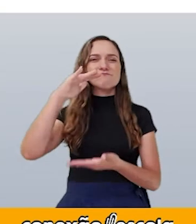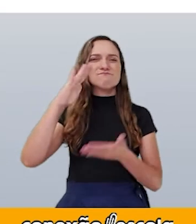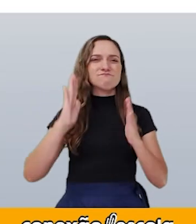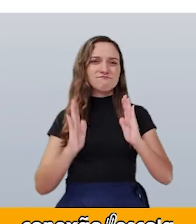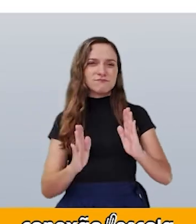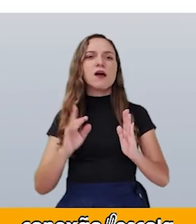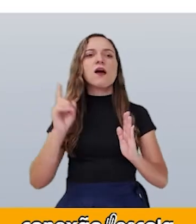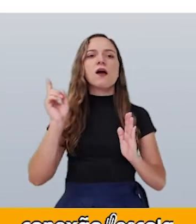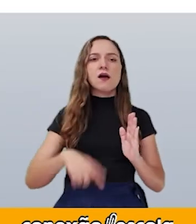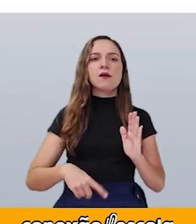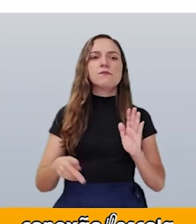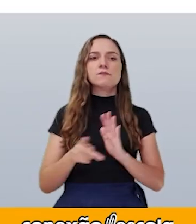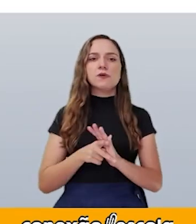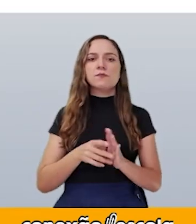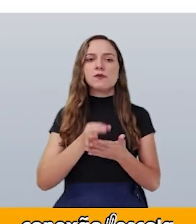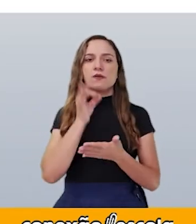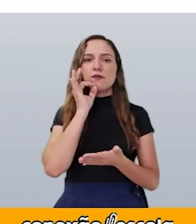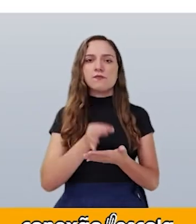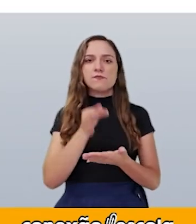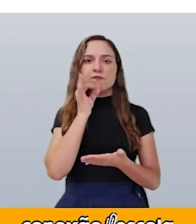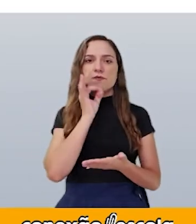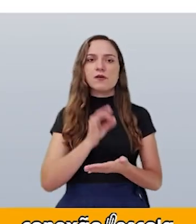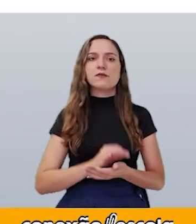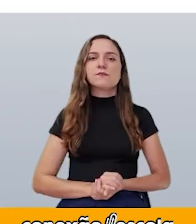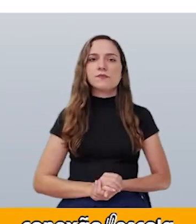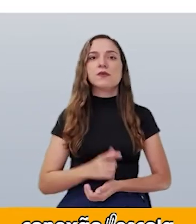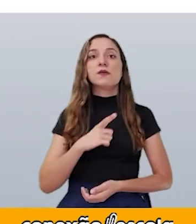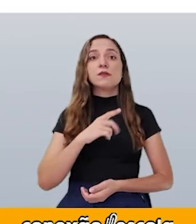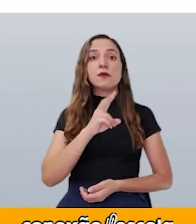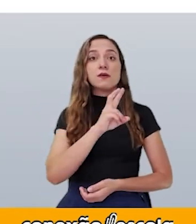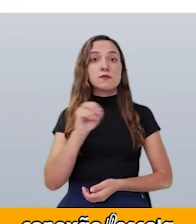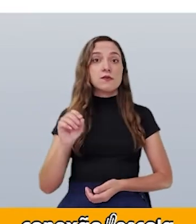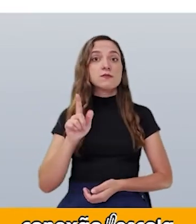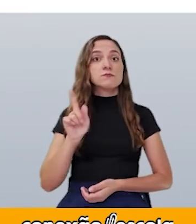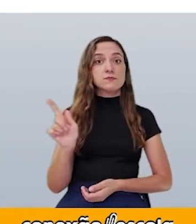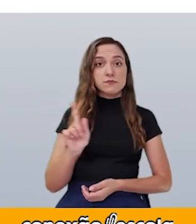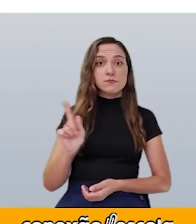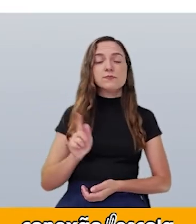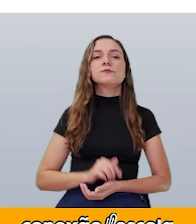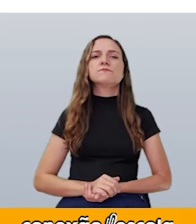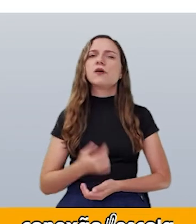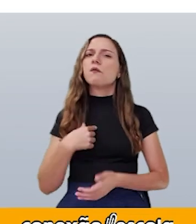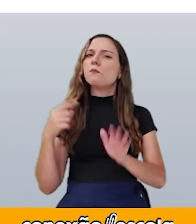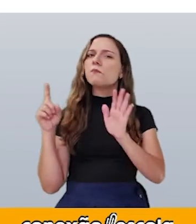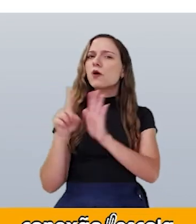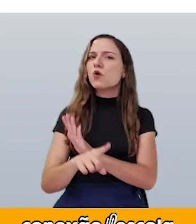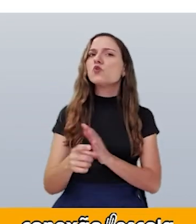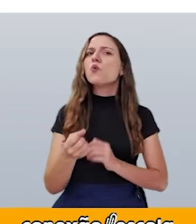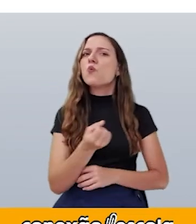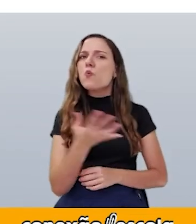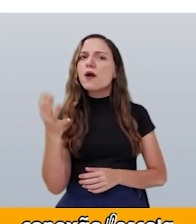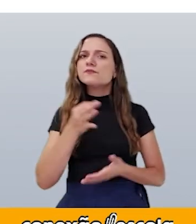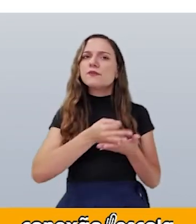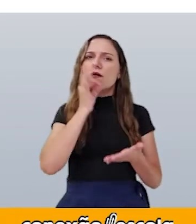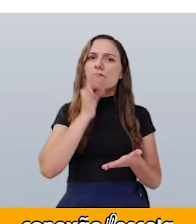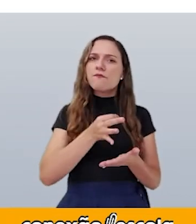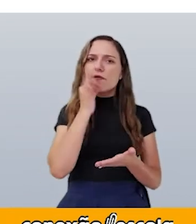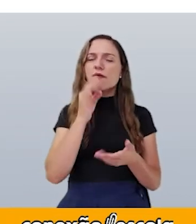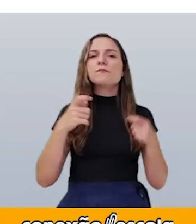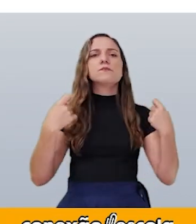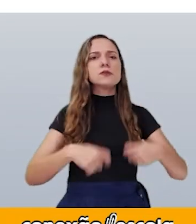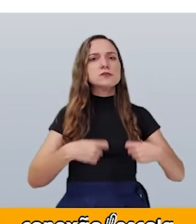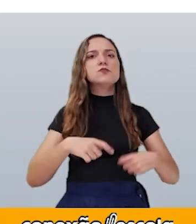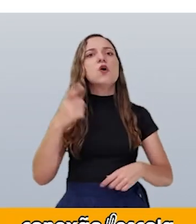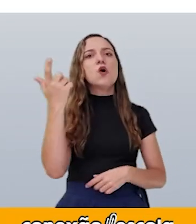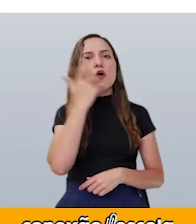de café de 500 gramas. Eu quero saber quantos pacotes de café eu preciso